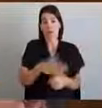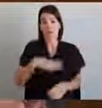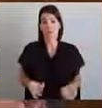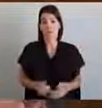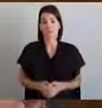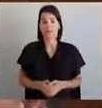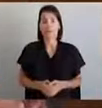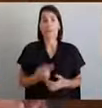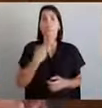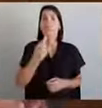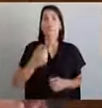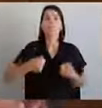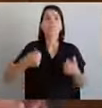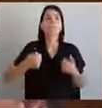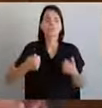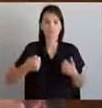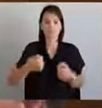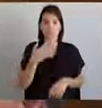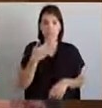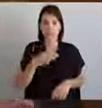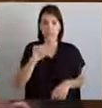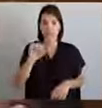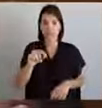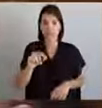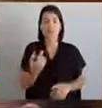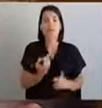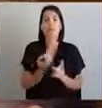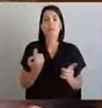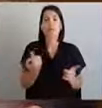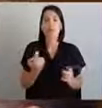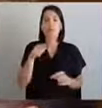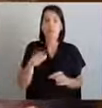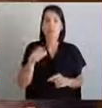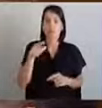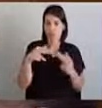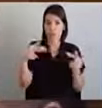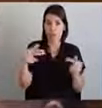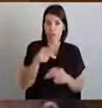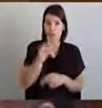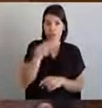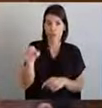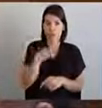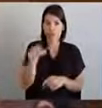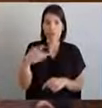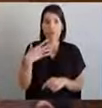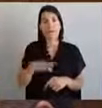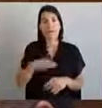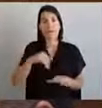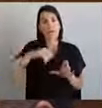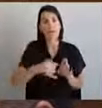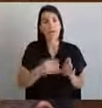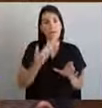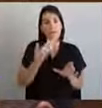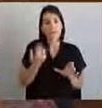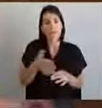que se impõem, portanto, são também muito simples. Porque insistiu este Executivo em tentar esconder a existência desta cratera até à última